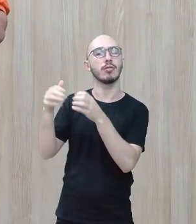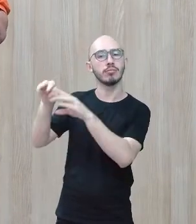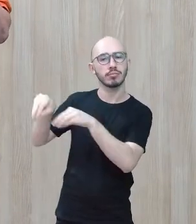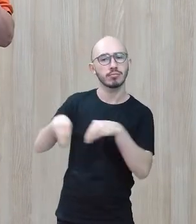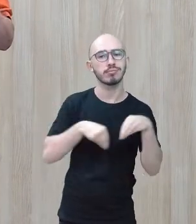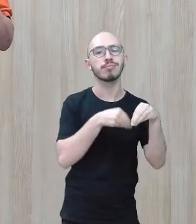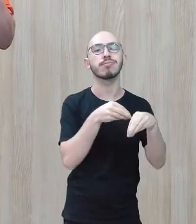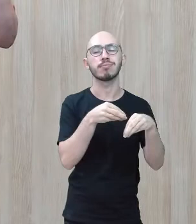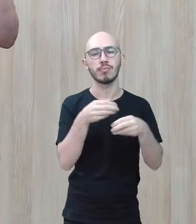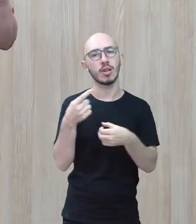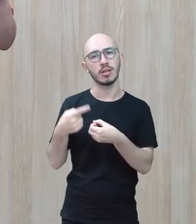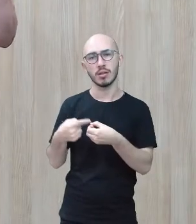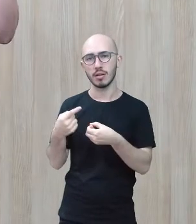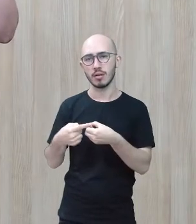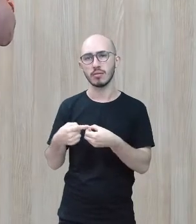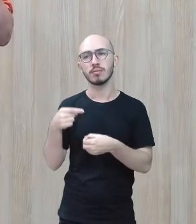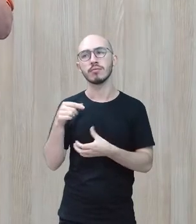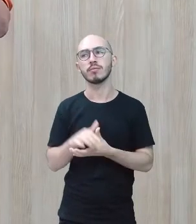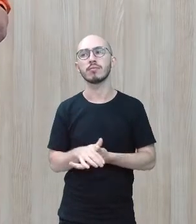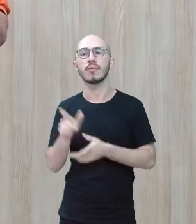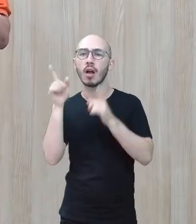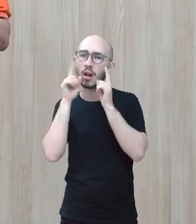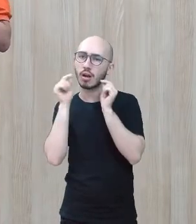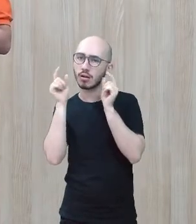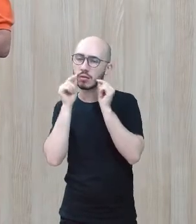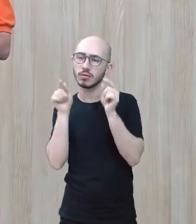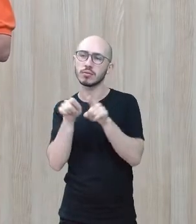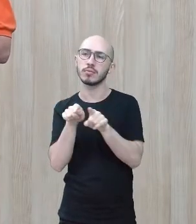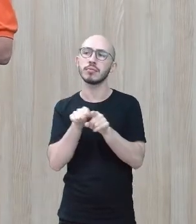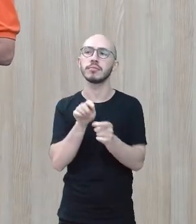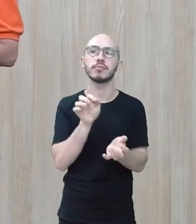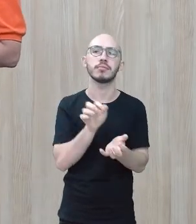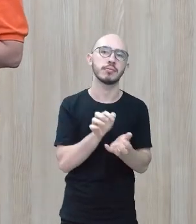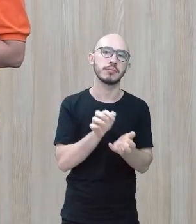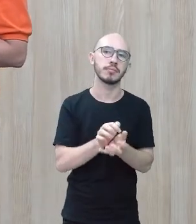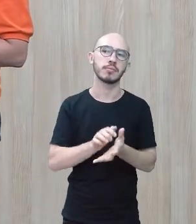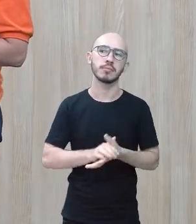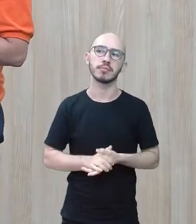do interior aqui de Alagoas e Pernambuco.